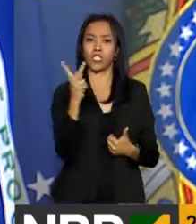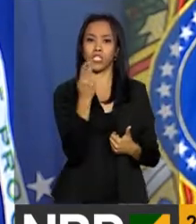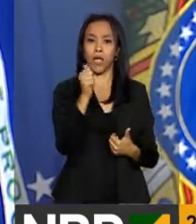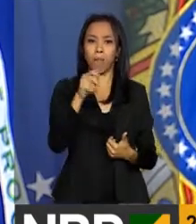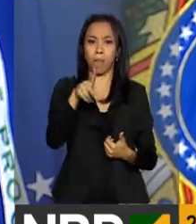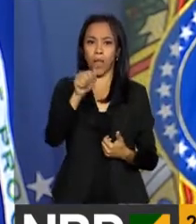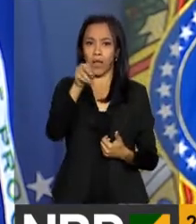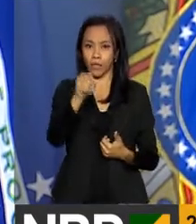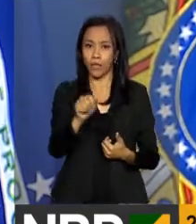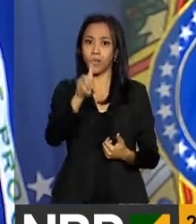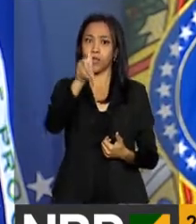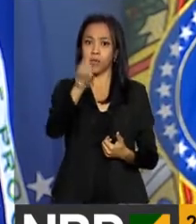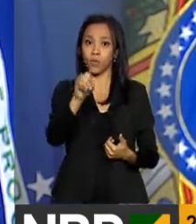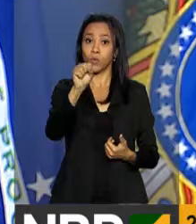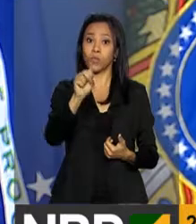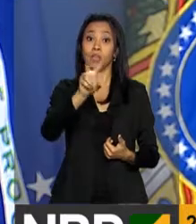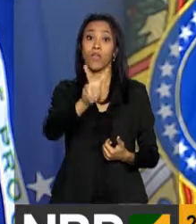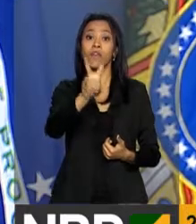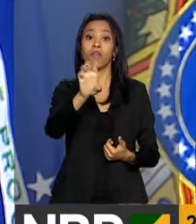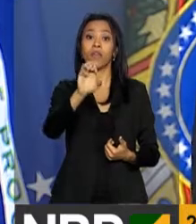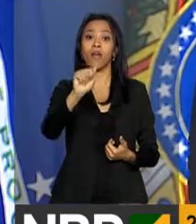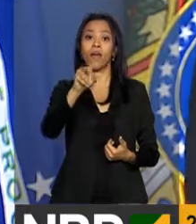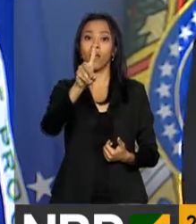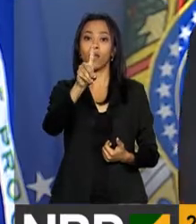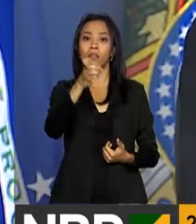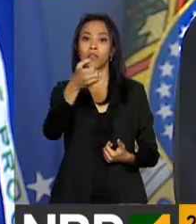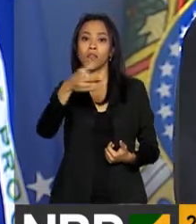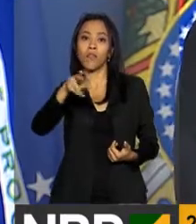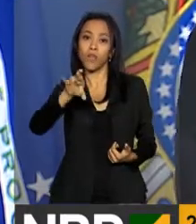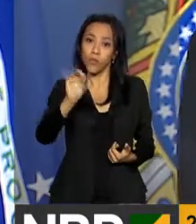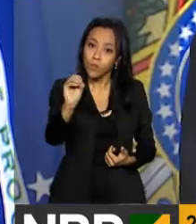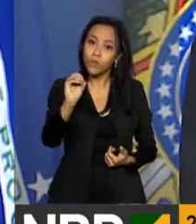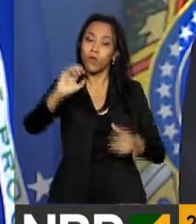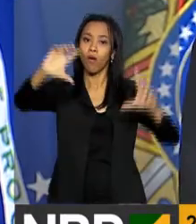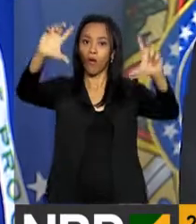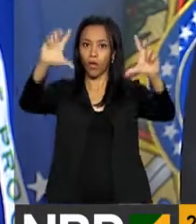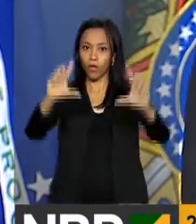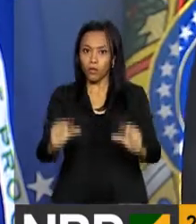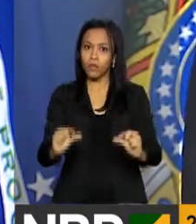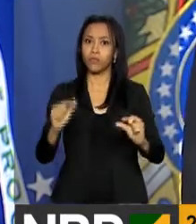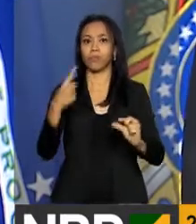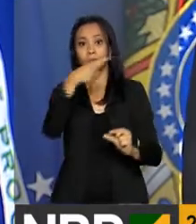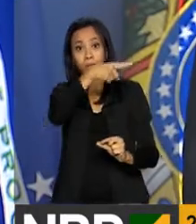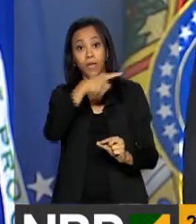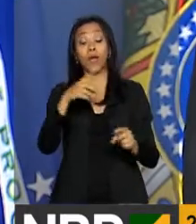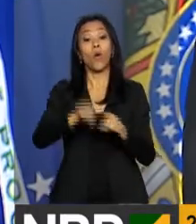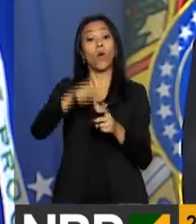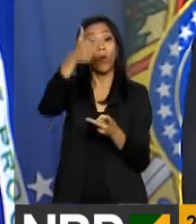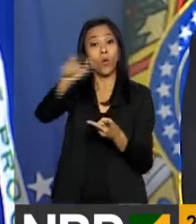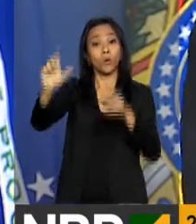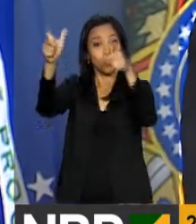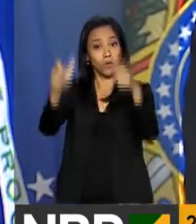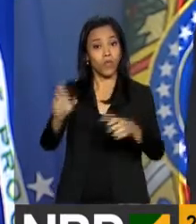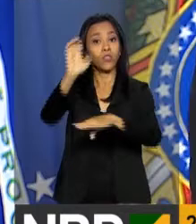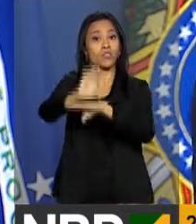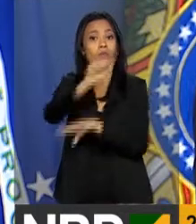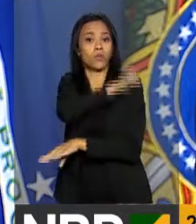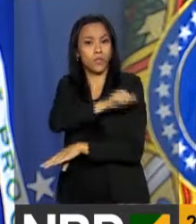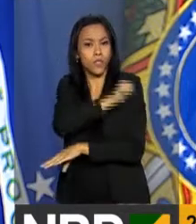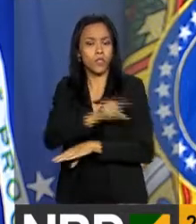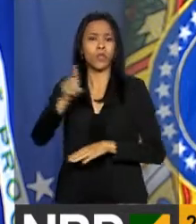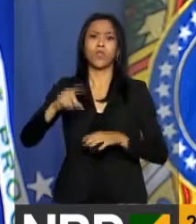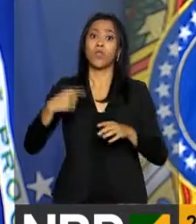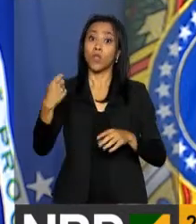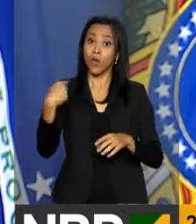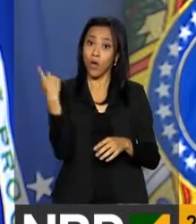400% a chapada dos veadeiros de igual maneira a chamada reserva biológica lá no rio de janeiro aumentamos em mais de